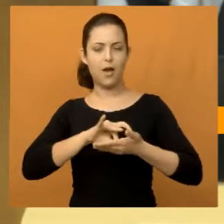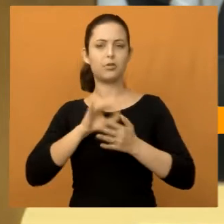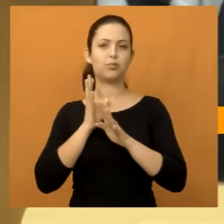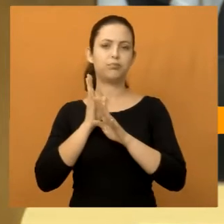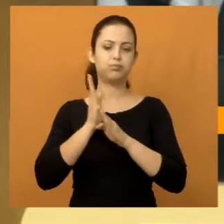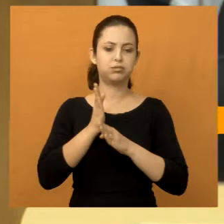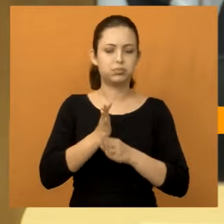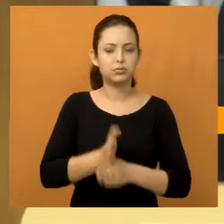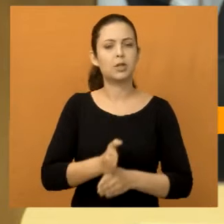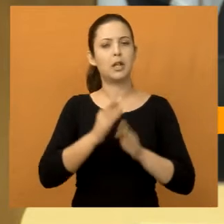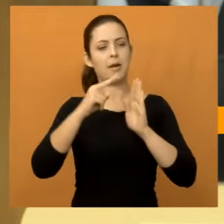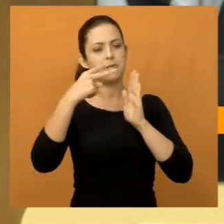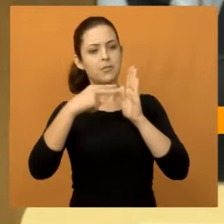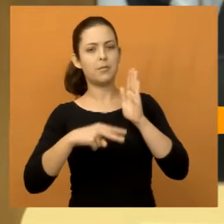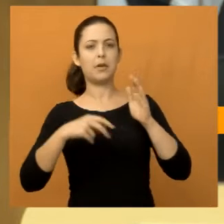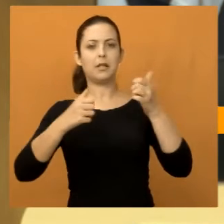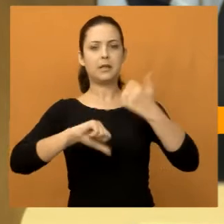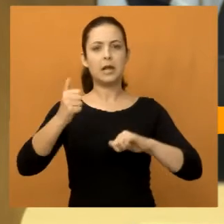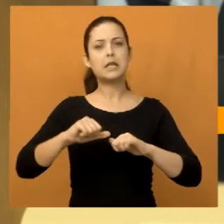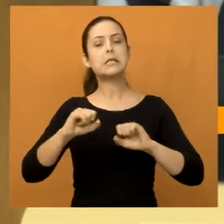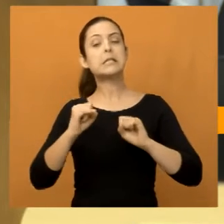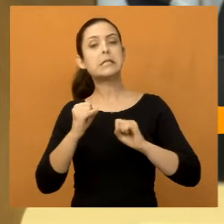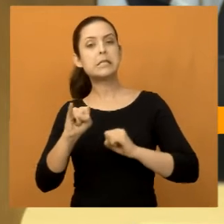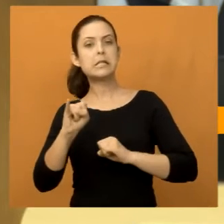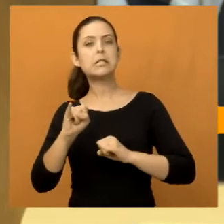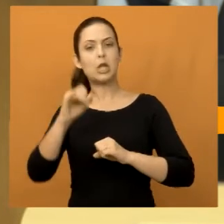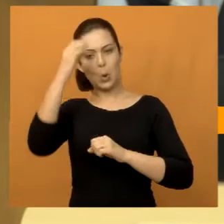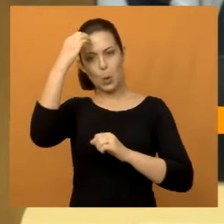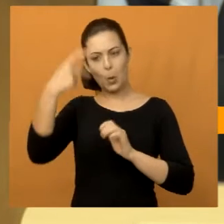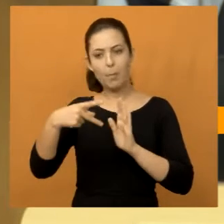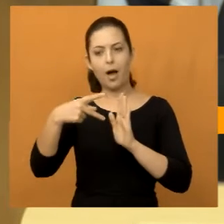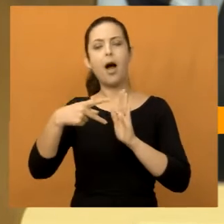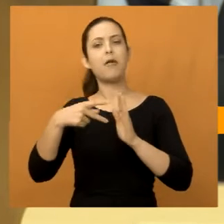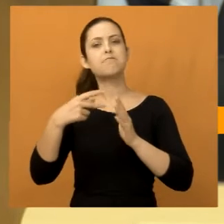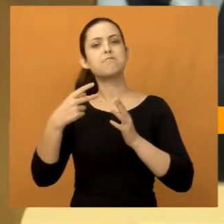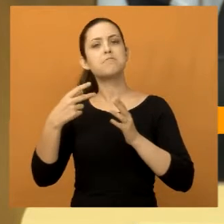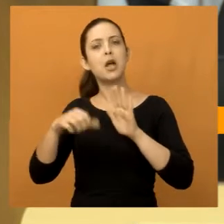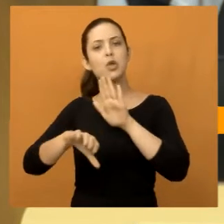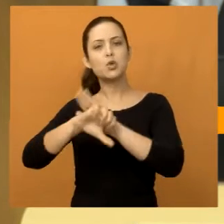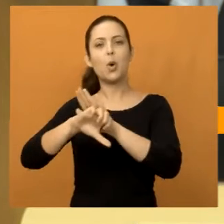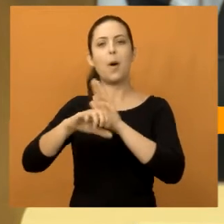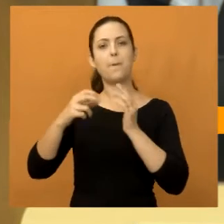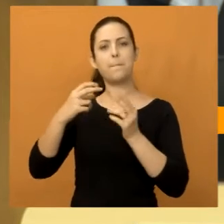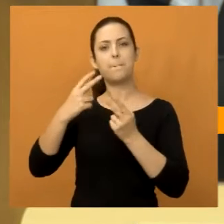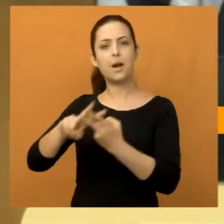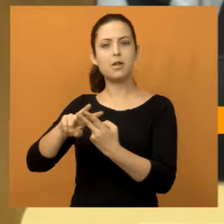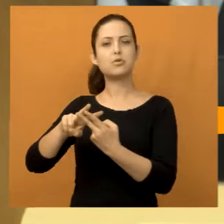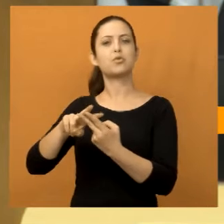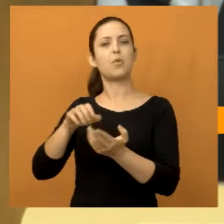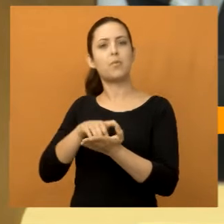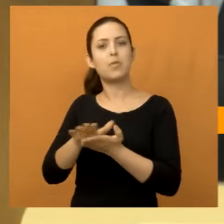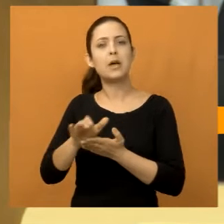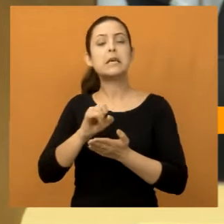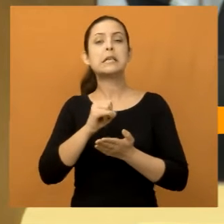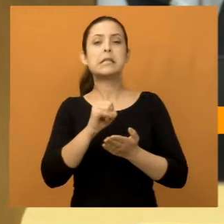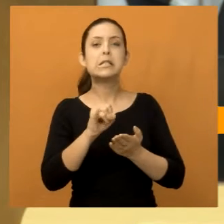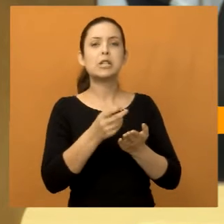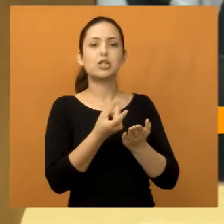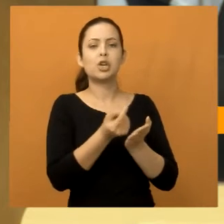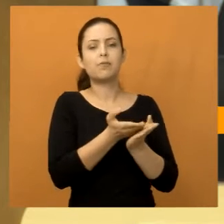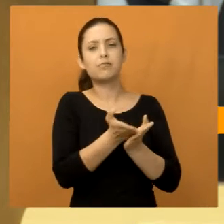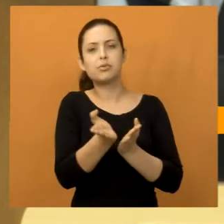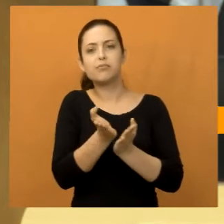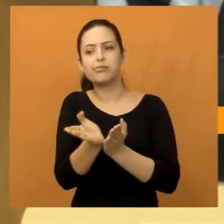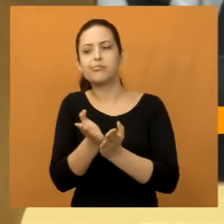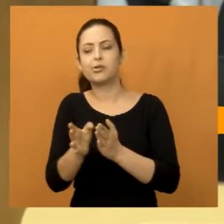para que, se delitos cometidos, os culpados sejam presos e punidos, e se desviaram dinheiro, tem que devolver aos